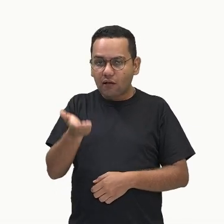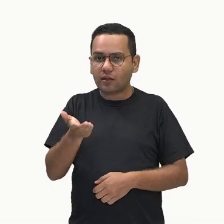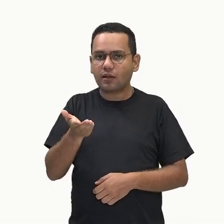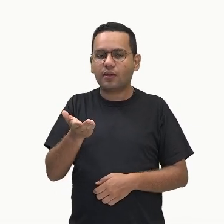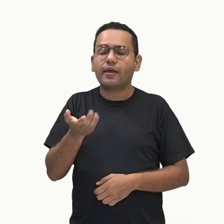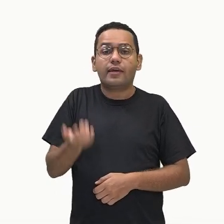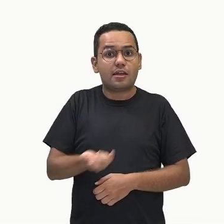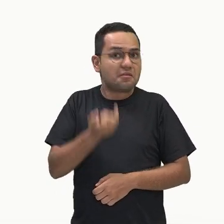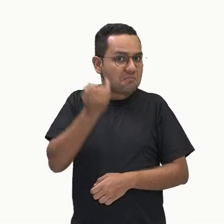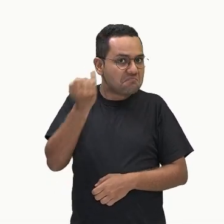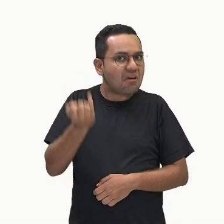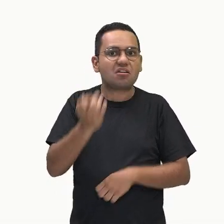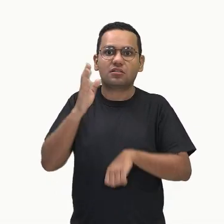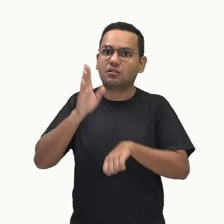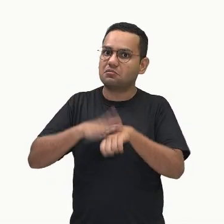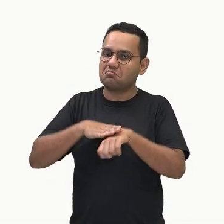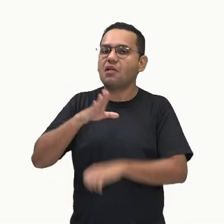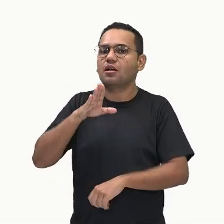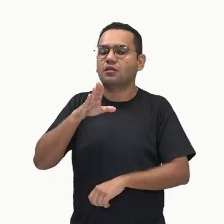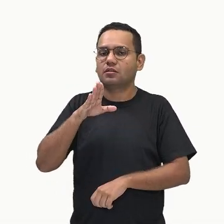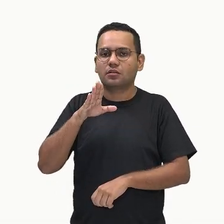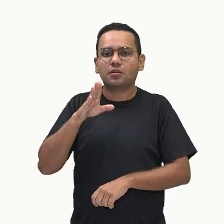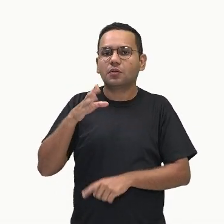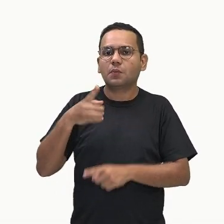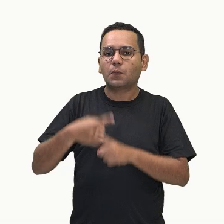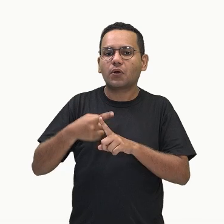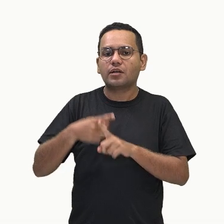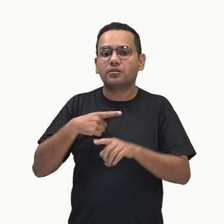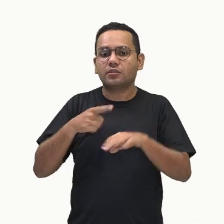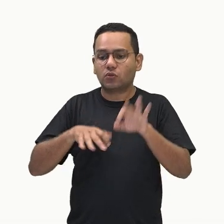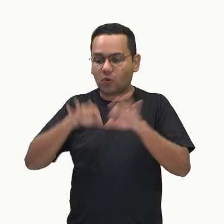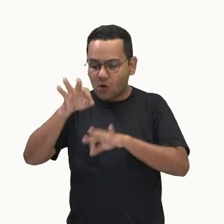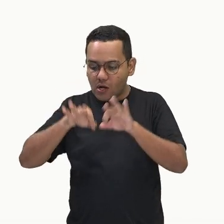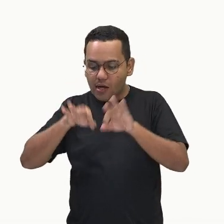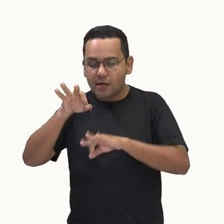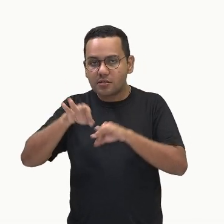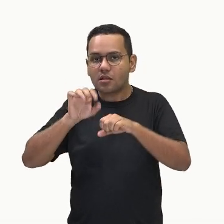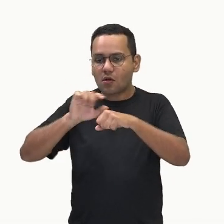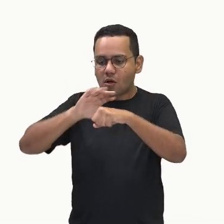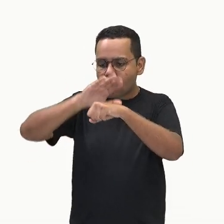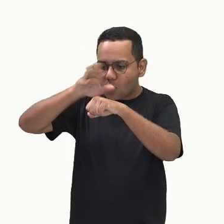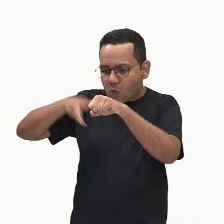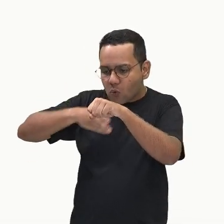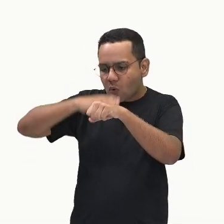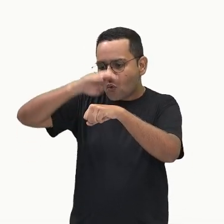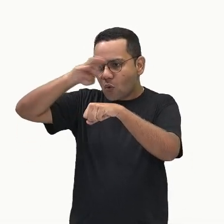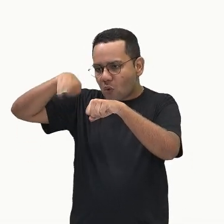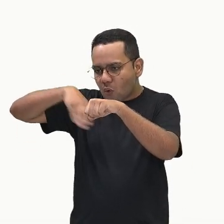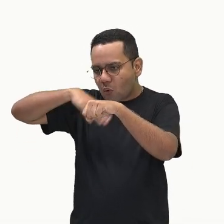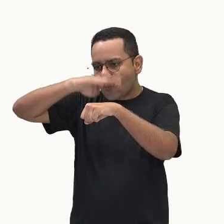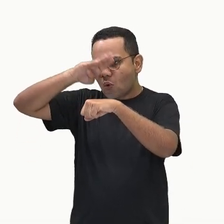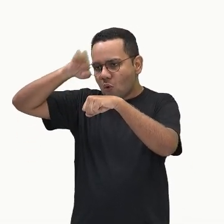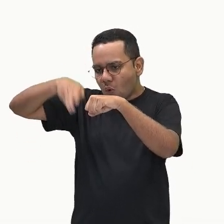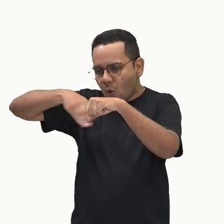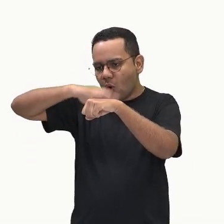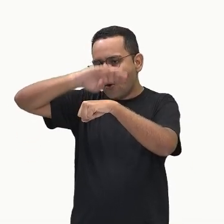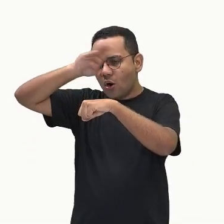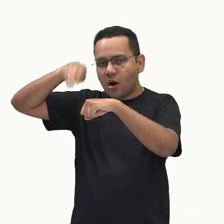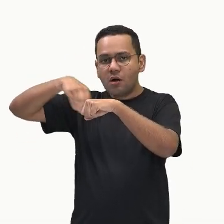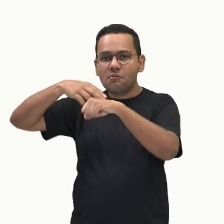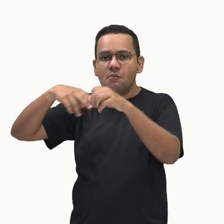extremamente importância, porque ali a gente viu a distribuição das camadas dos elétrons dentro